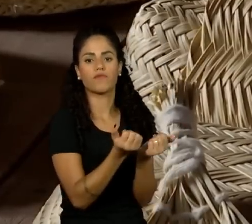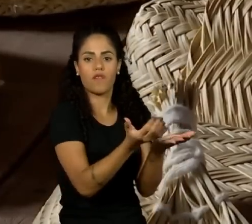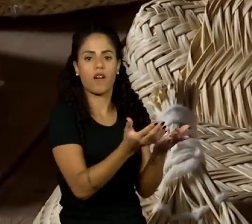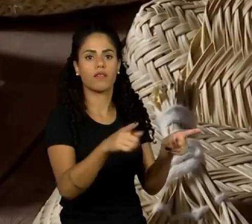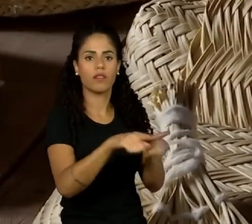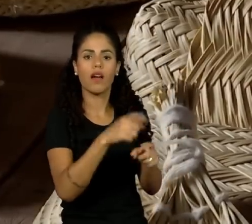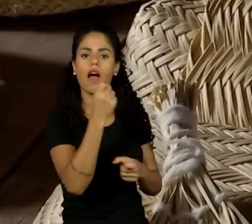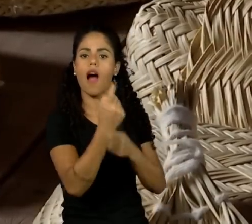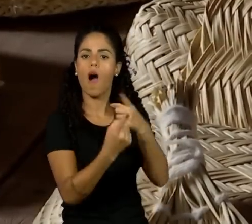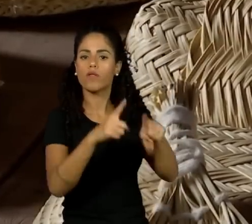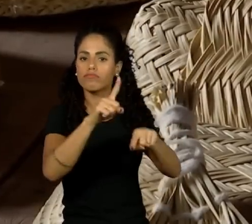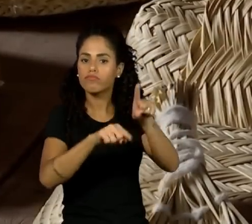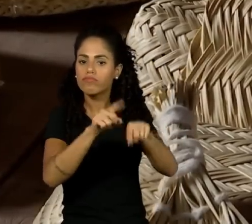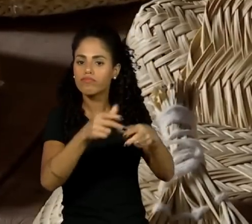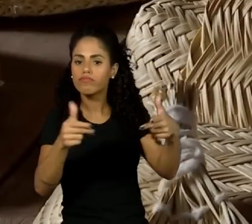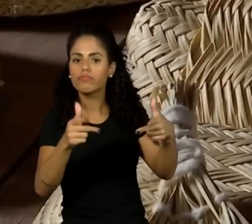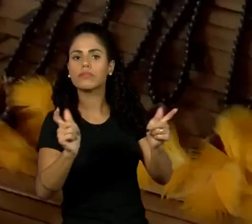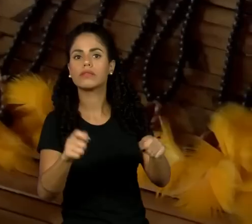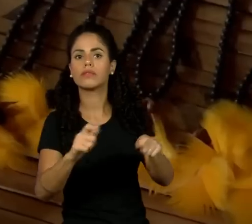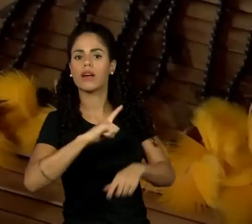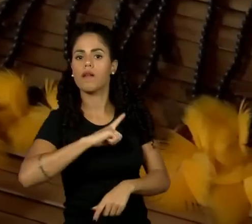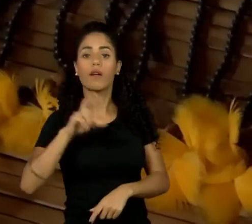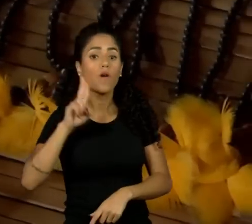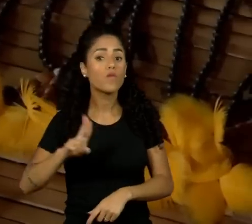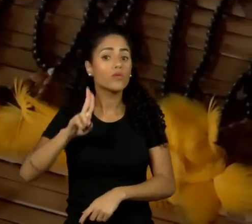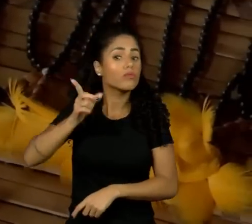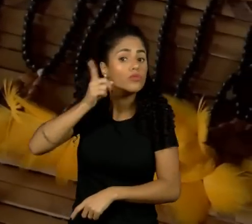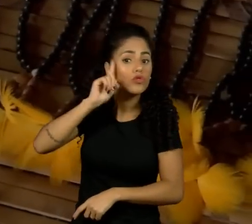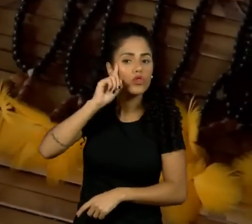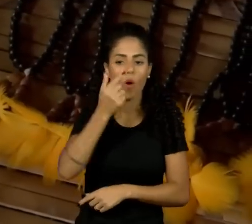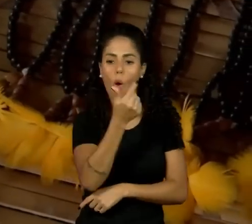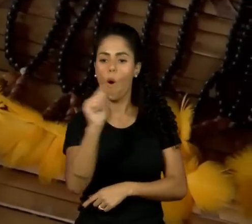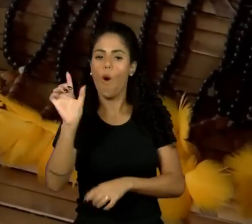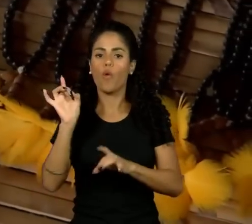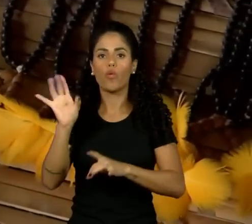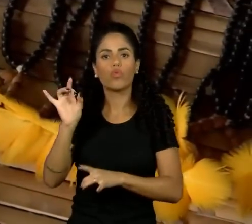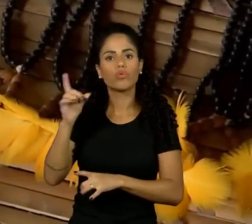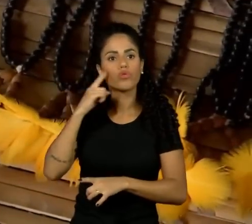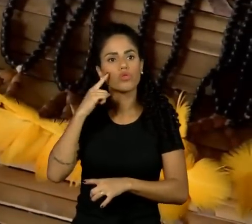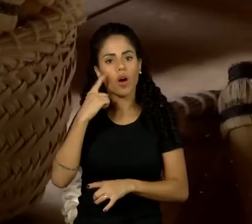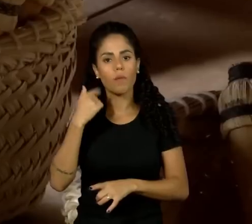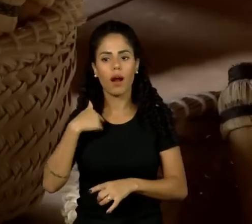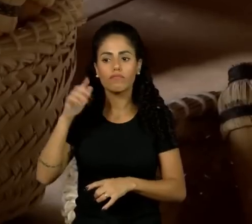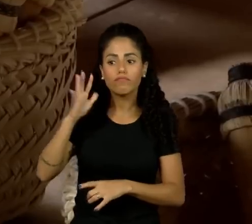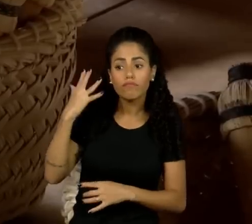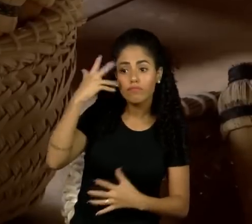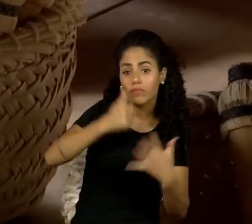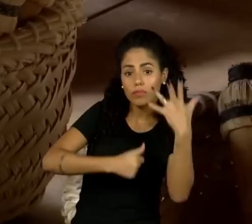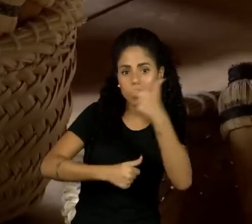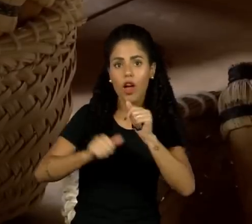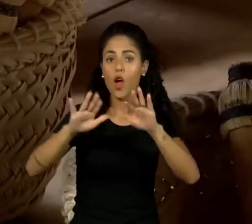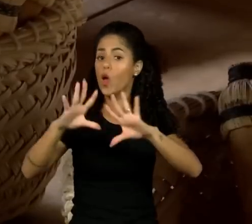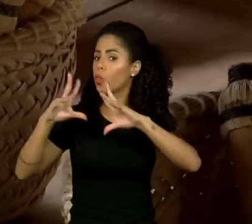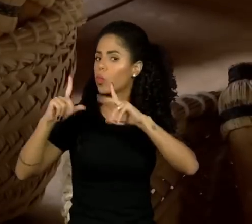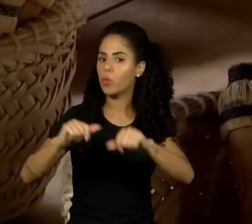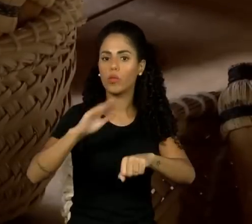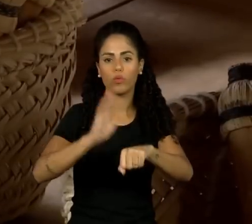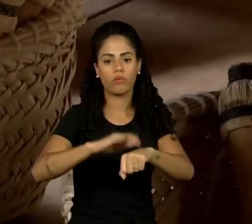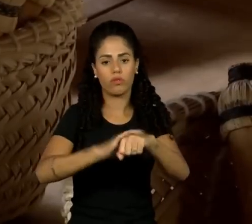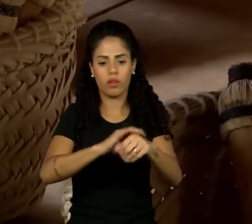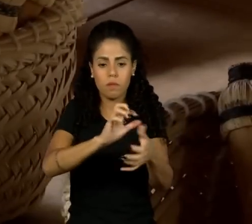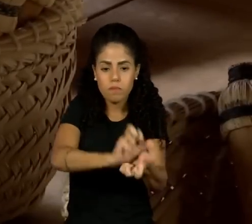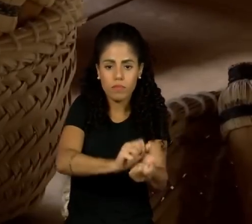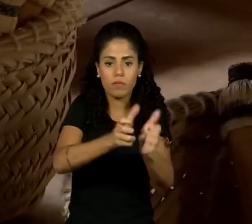Alguns objetos são úteis no cotidiano, outros só para encher os olhos. Mas todos são feitos na justa